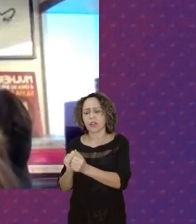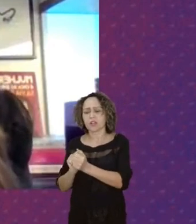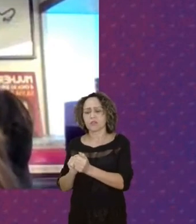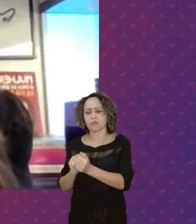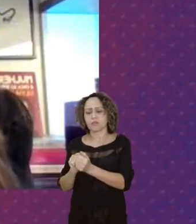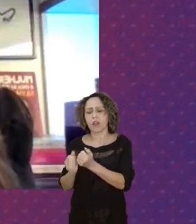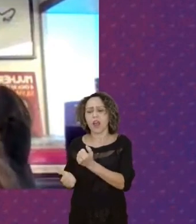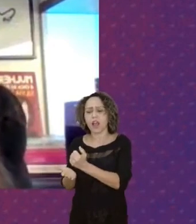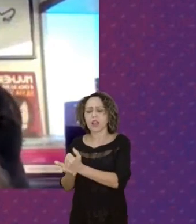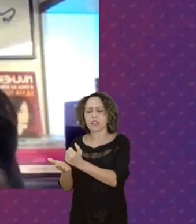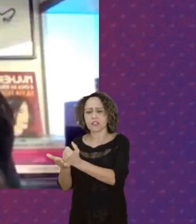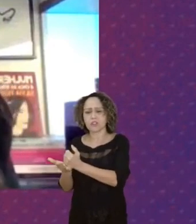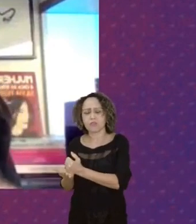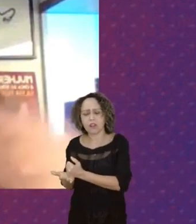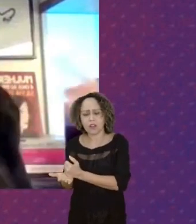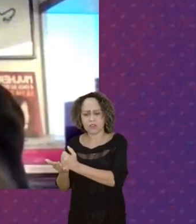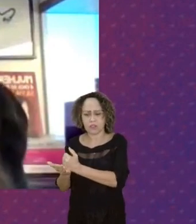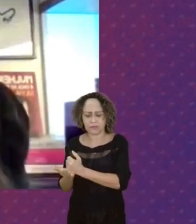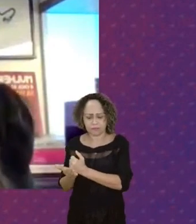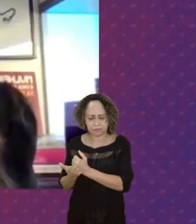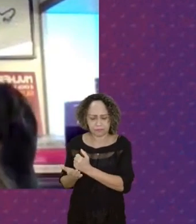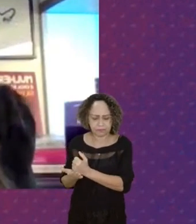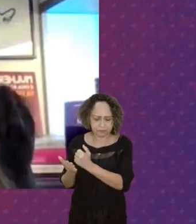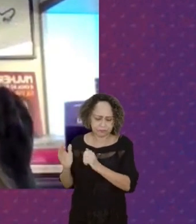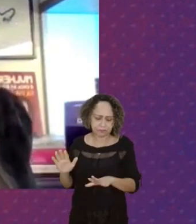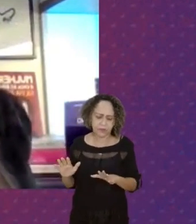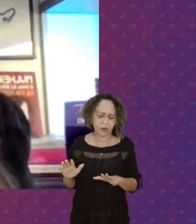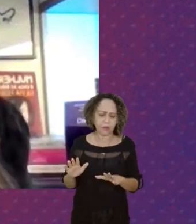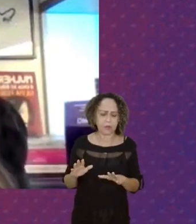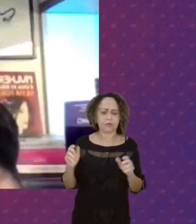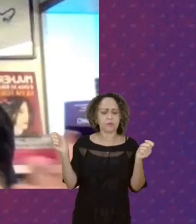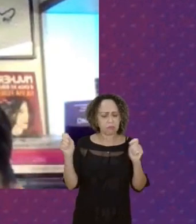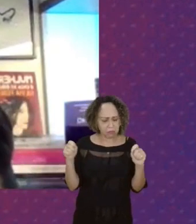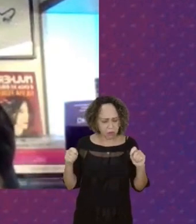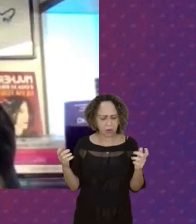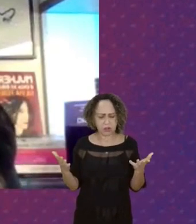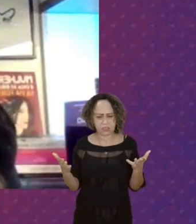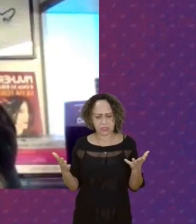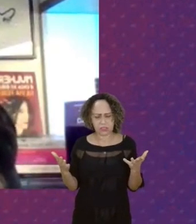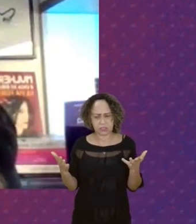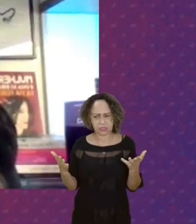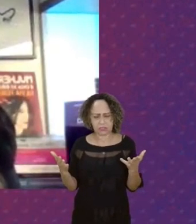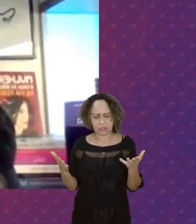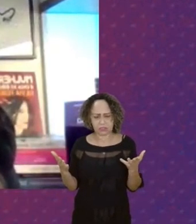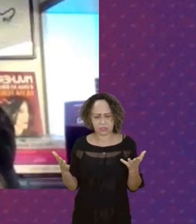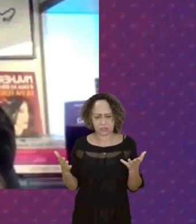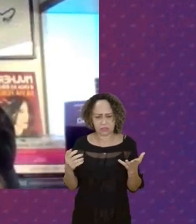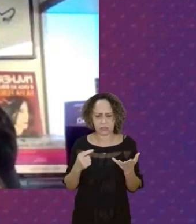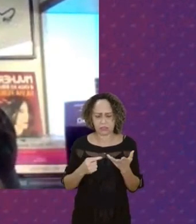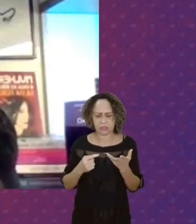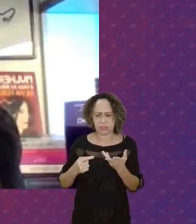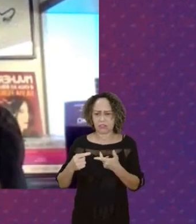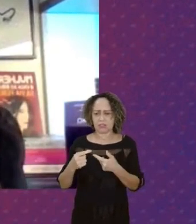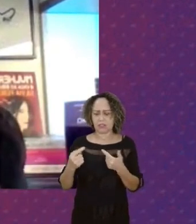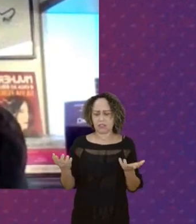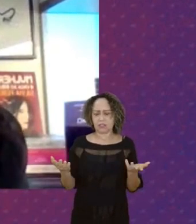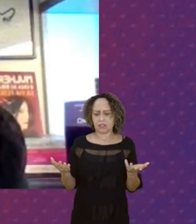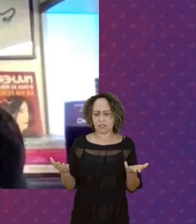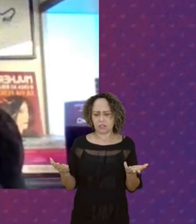impulsionar conteúdo em que você divulgue as suas qualidades pessoais, né? Nesses casos, quando de alguma forma você está divulgando a